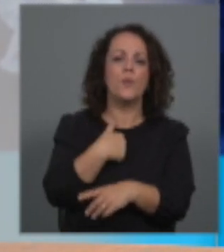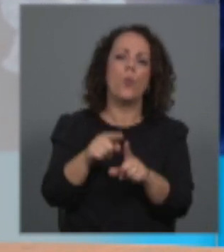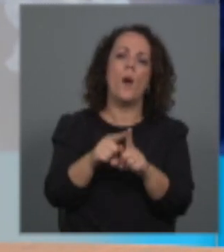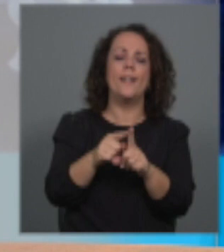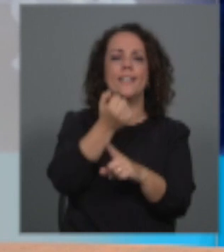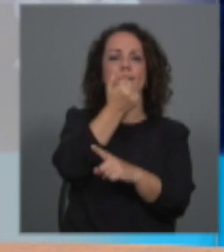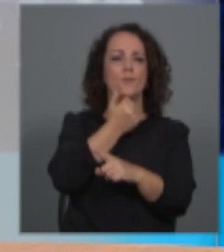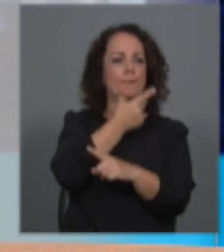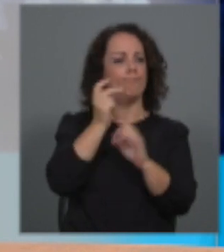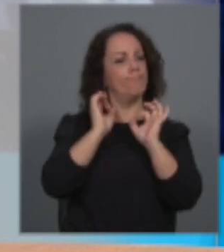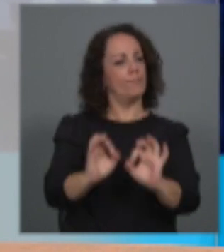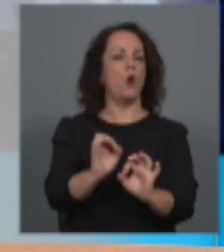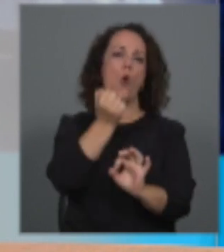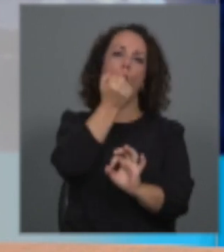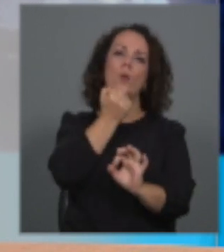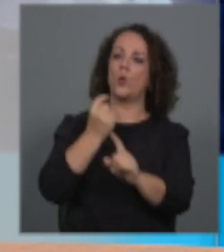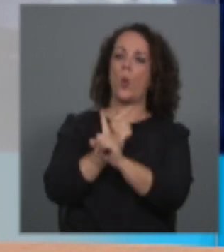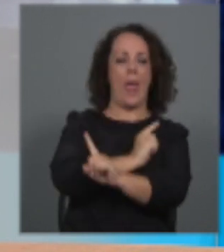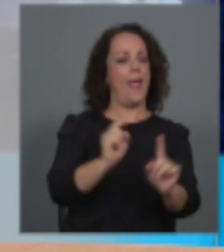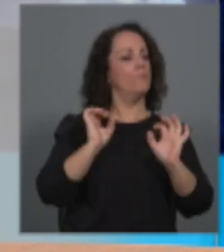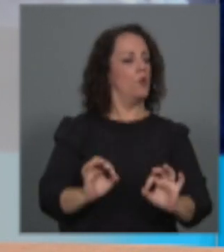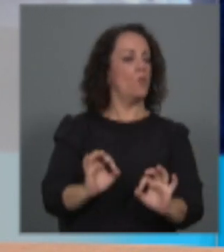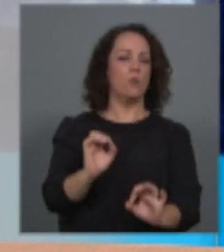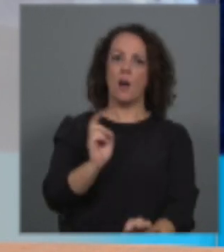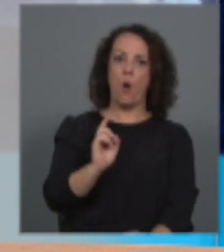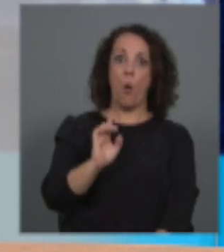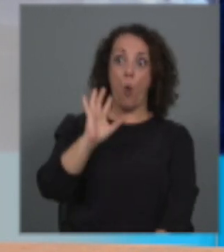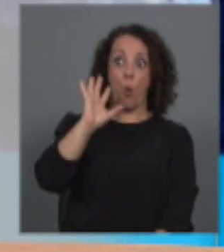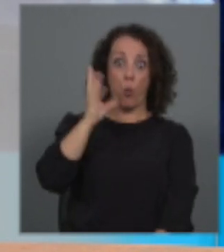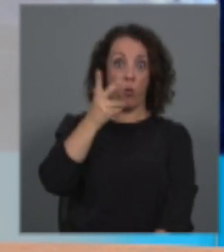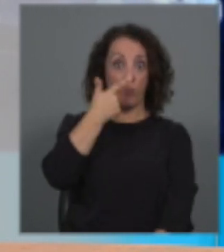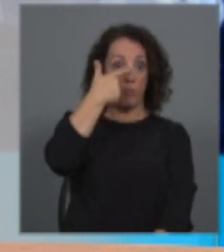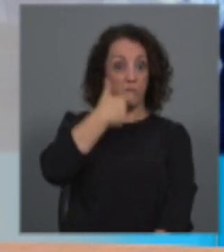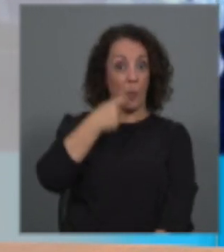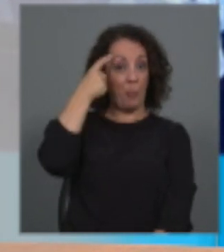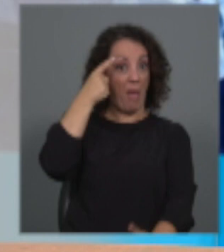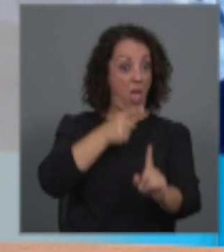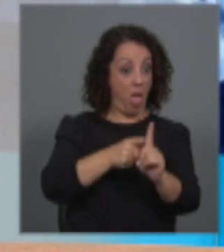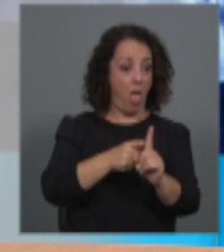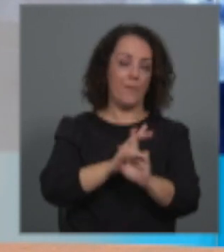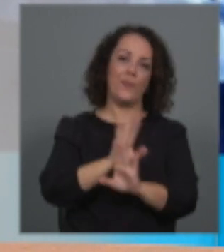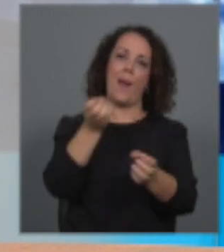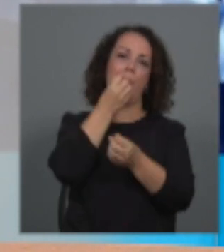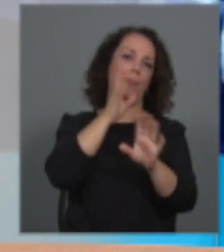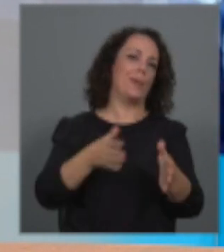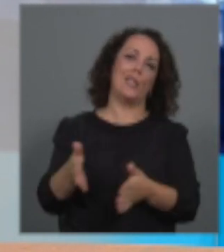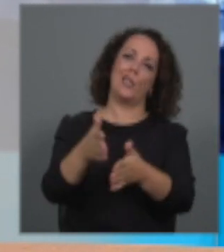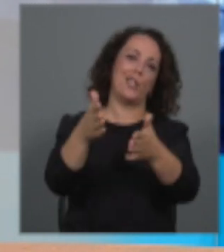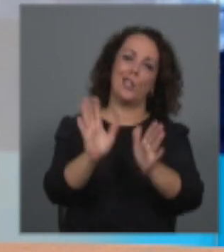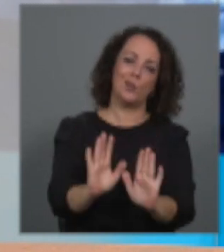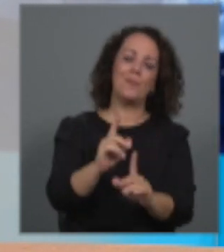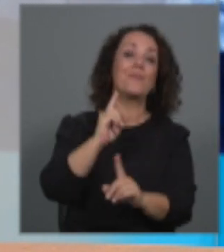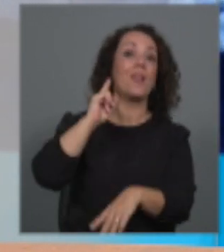satisfeito e contente com o que já tem. Quando ele pensar assim, então ele estará perdido. Deve